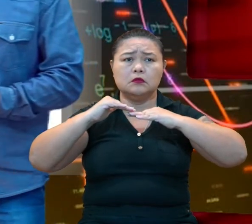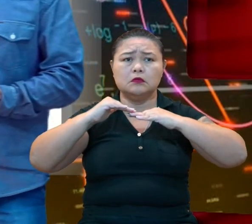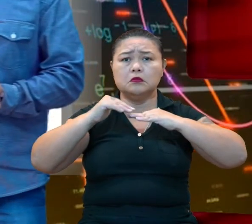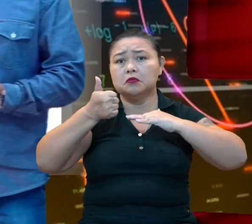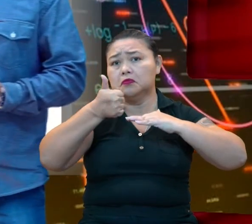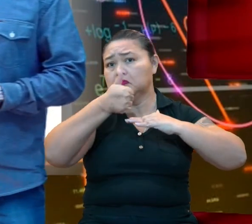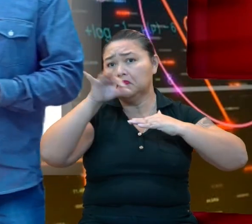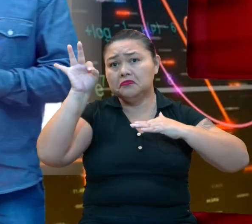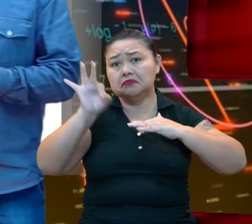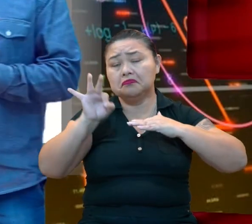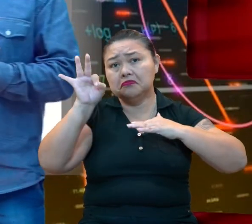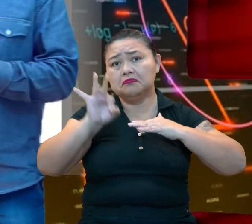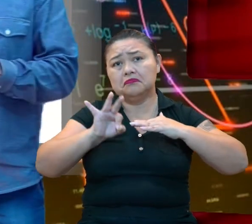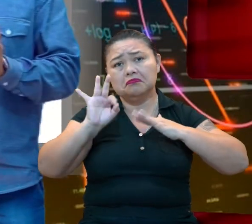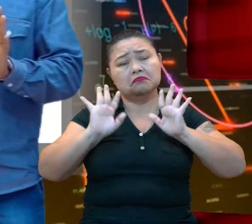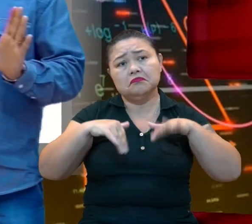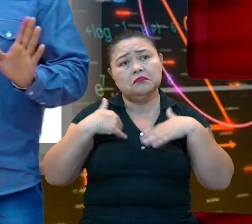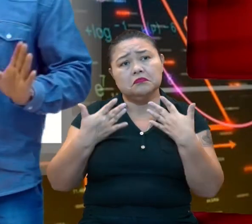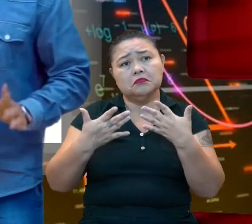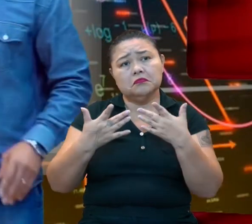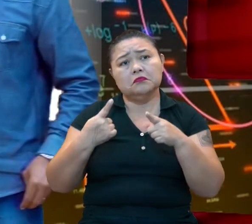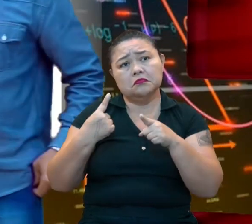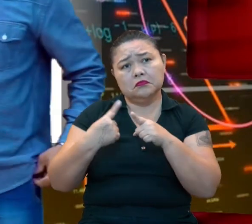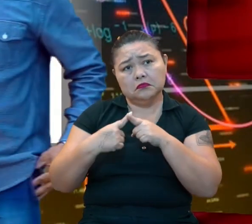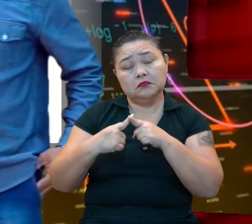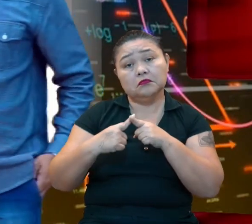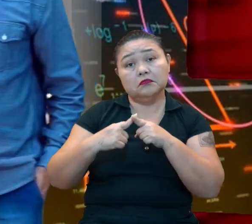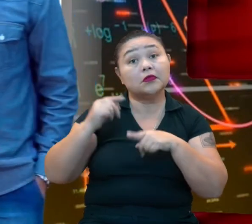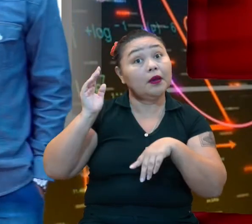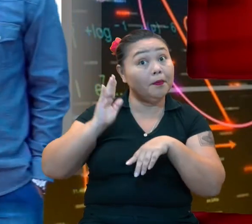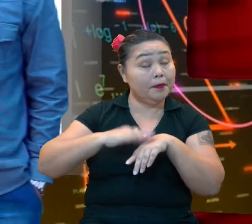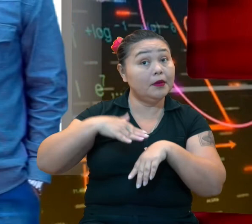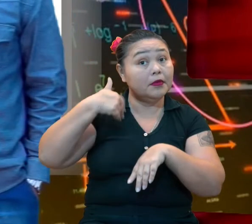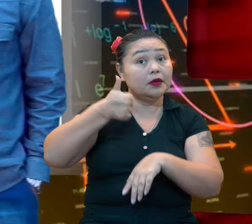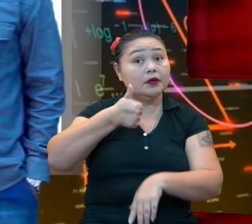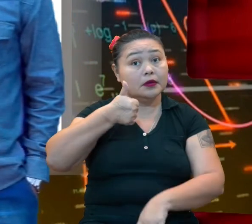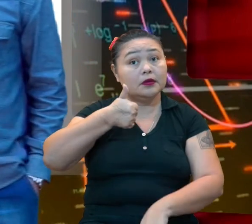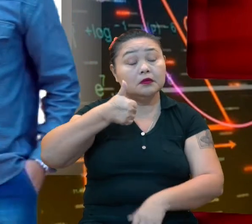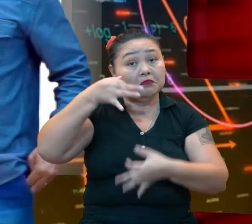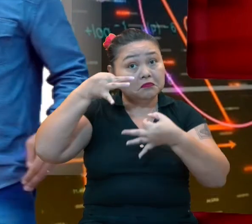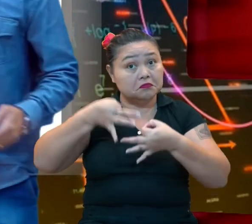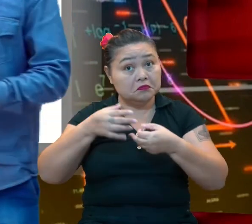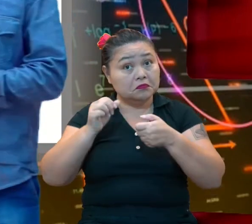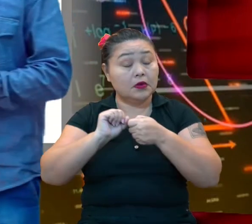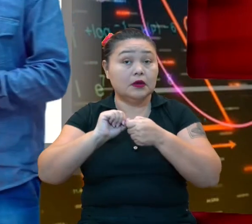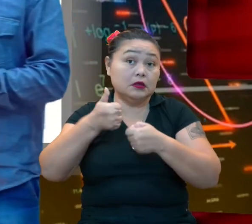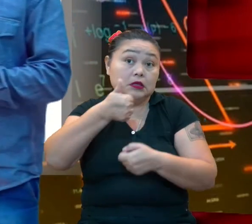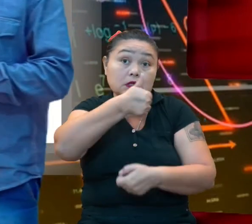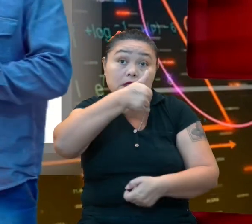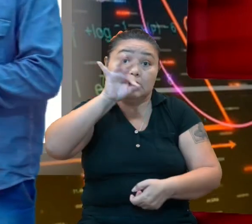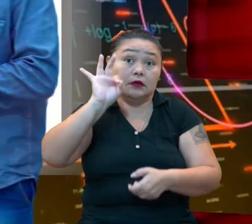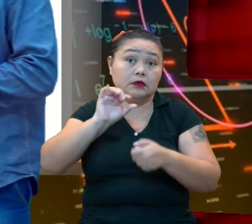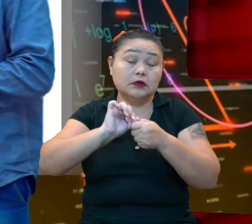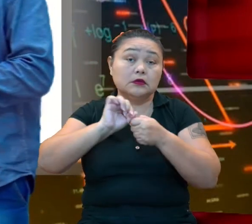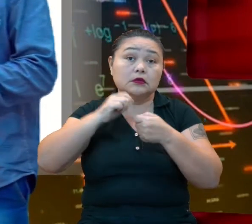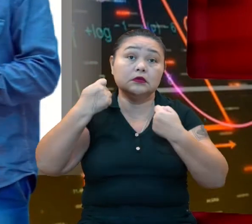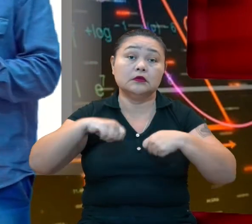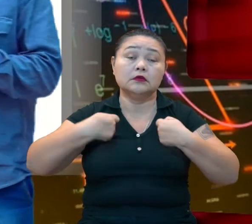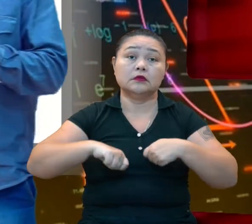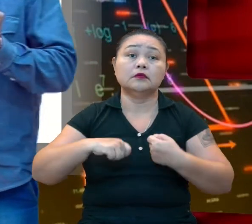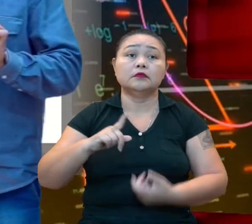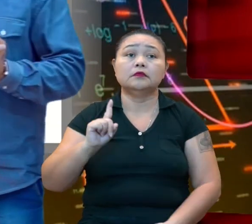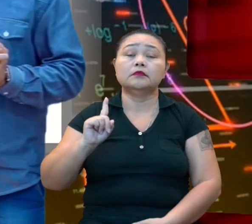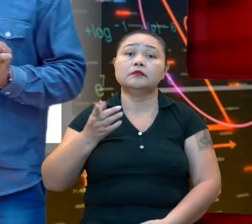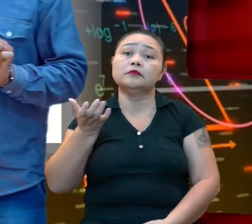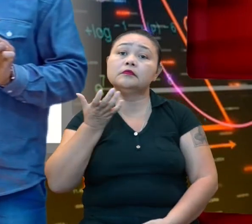100% preciso também, não, né? Não, mas dá pra fazer... Fica mais preciso. Fica mais preciso. Mas não é 100% necessário que você tenha um nível. Daí, se, por exemplo, você